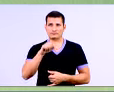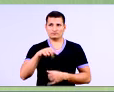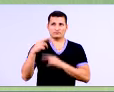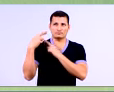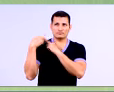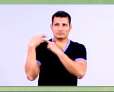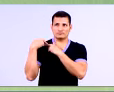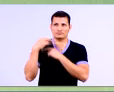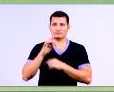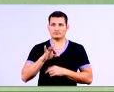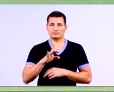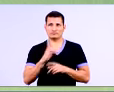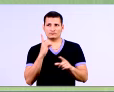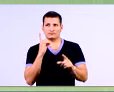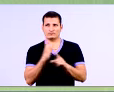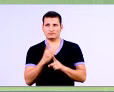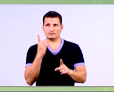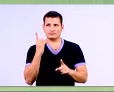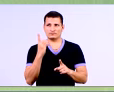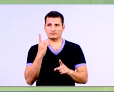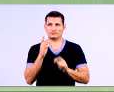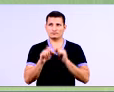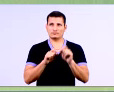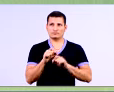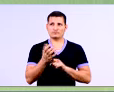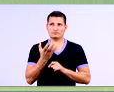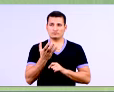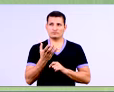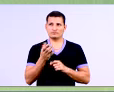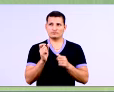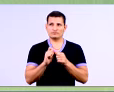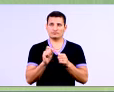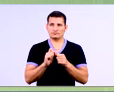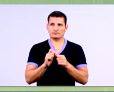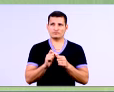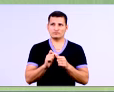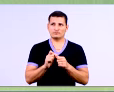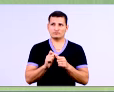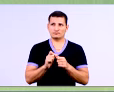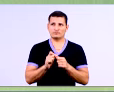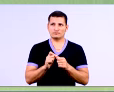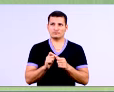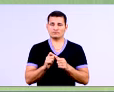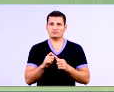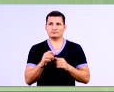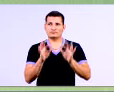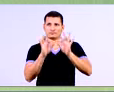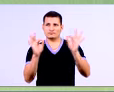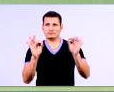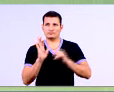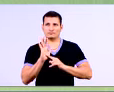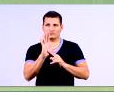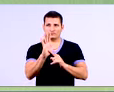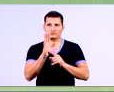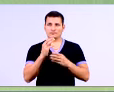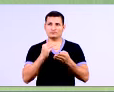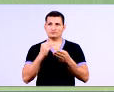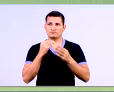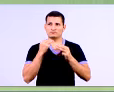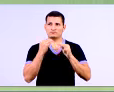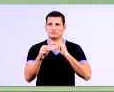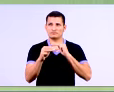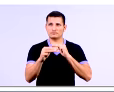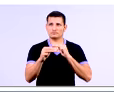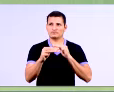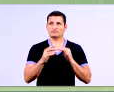por identificar o que nós queremos executar. Neste caso eu chamei de mostrar mensagem.